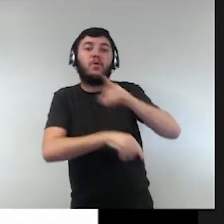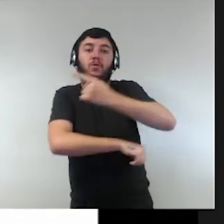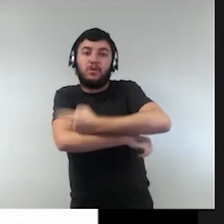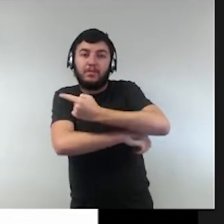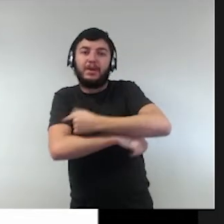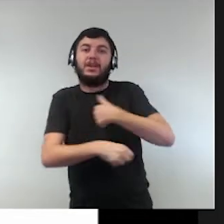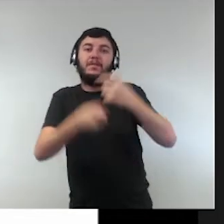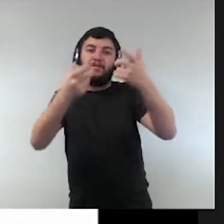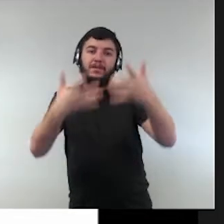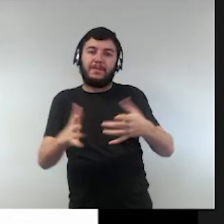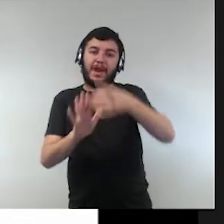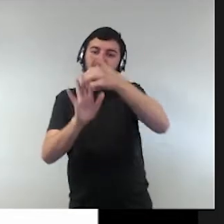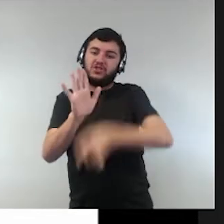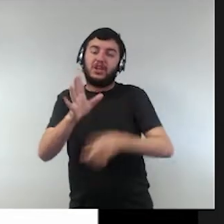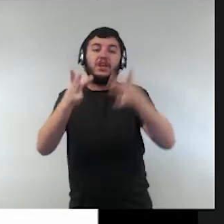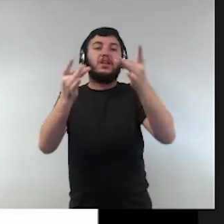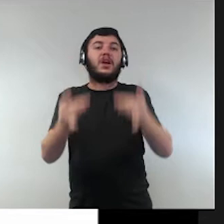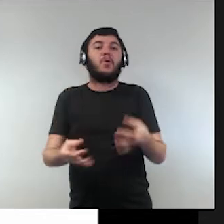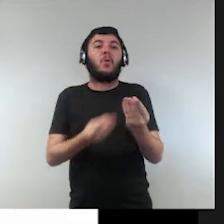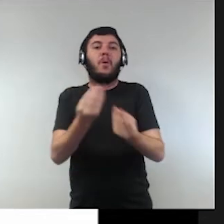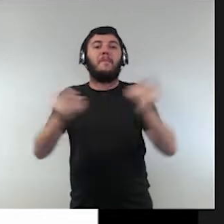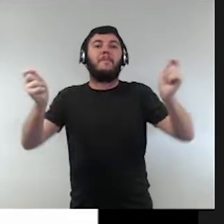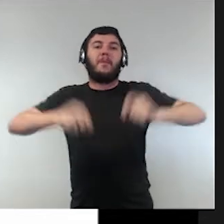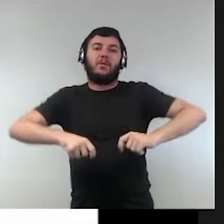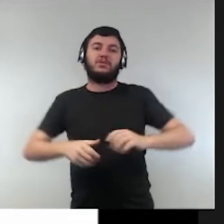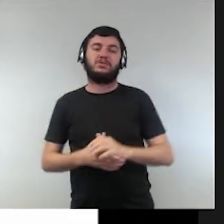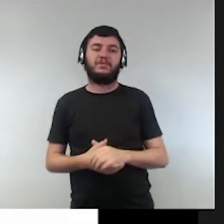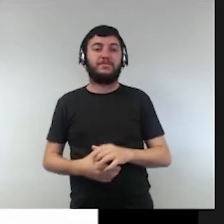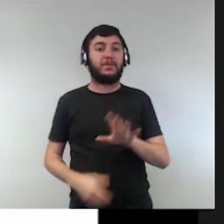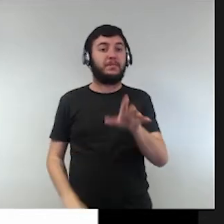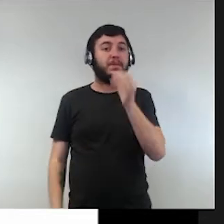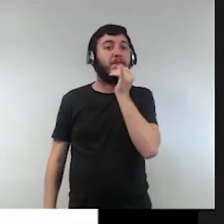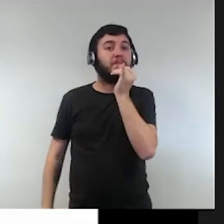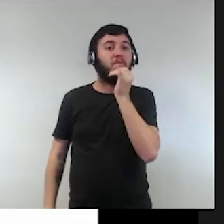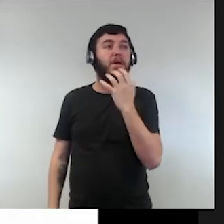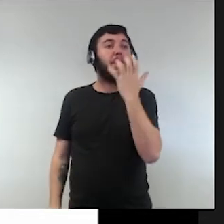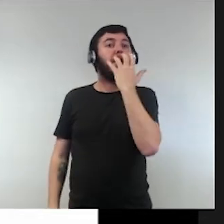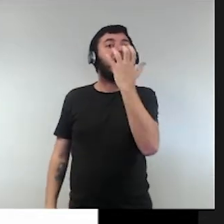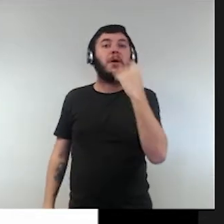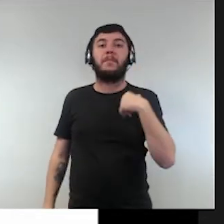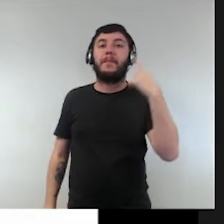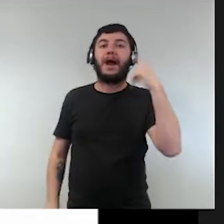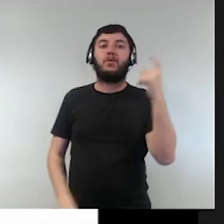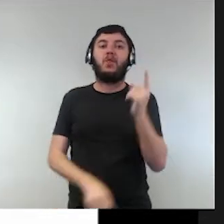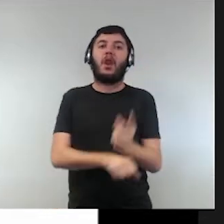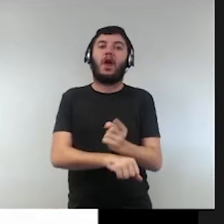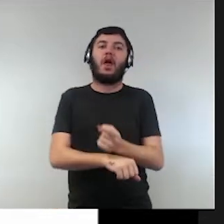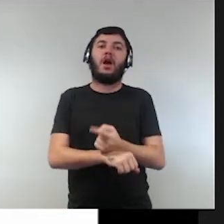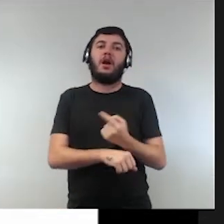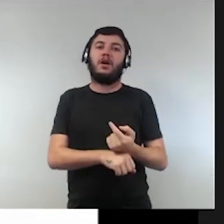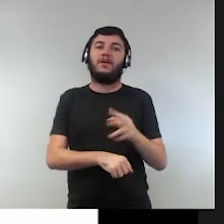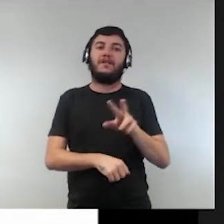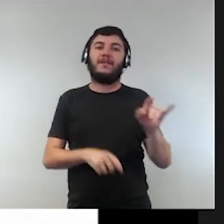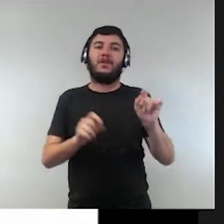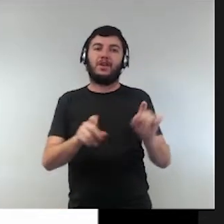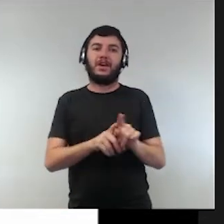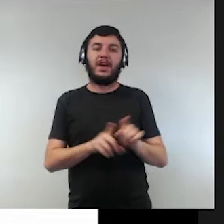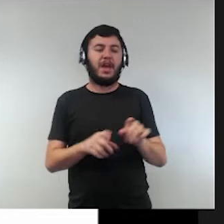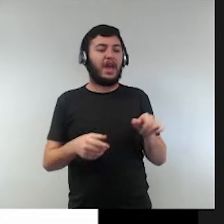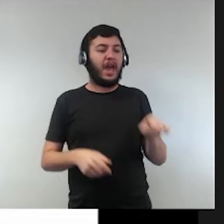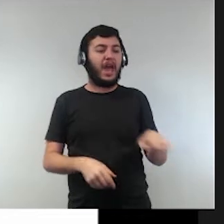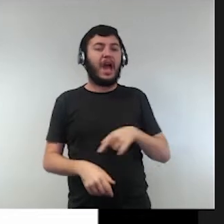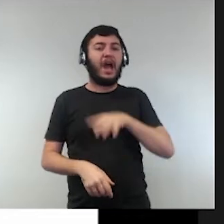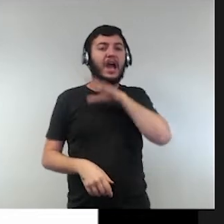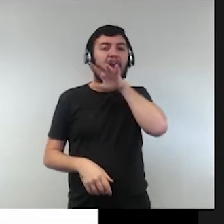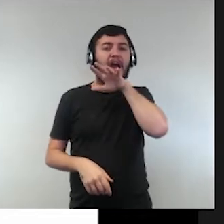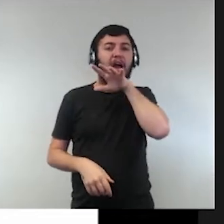aqui. No caso de latidos intermitentes e constantes, a solução não será a retirada do animal, mas verificar qual é a razão.